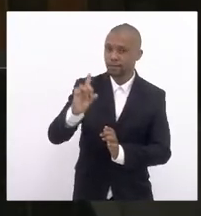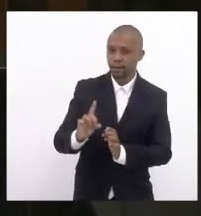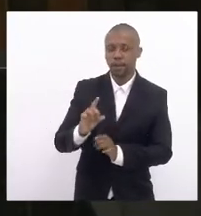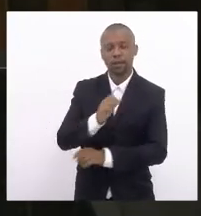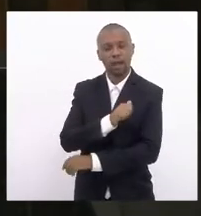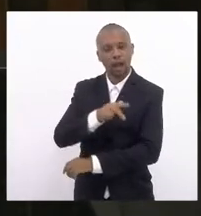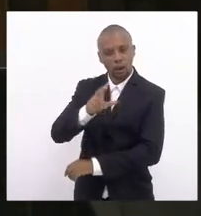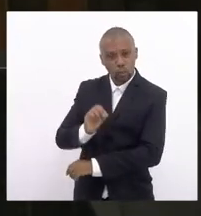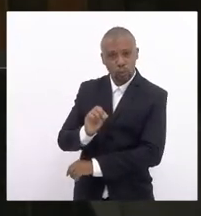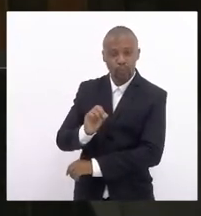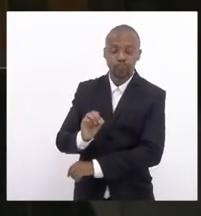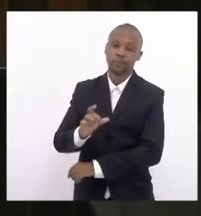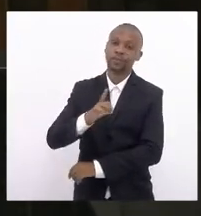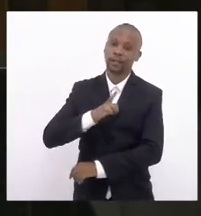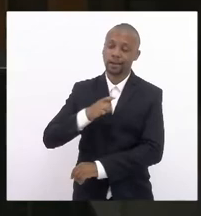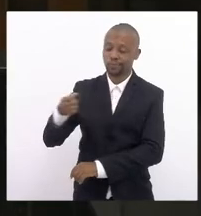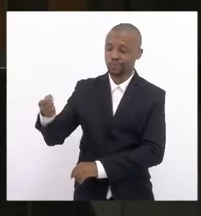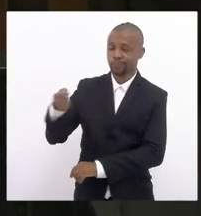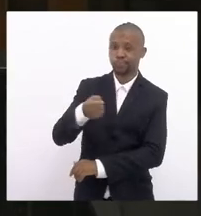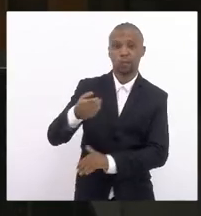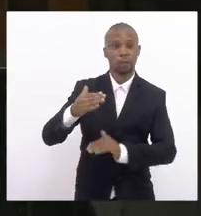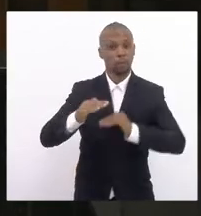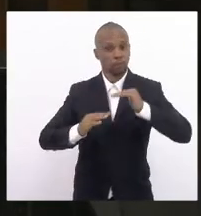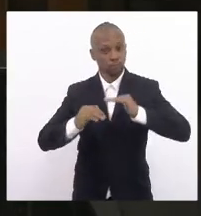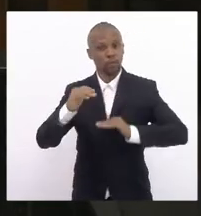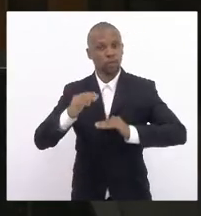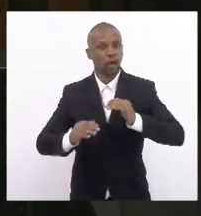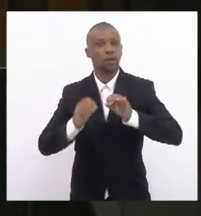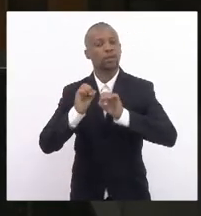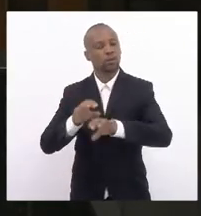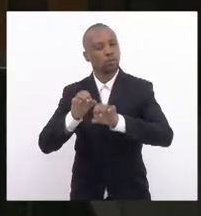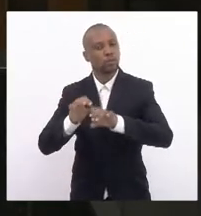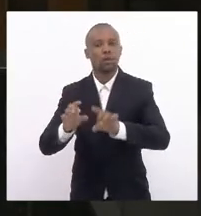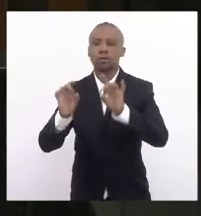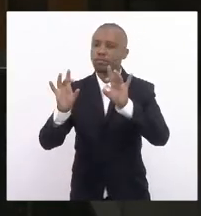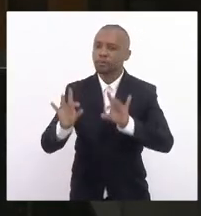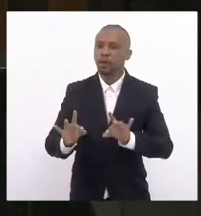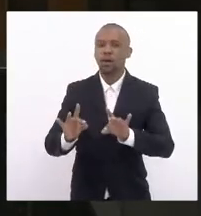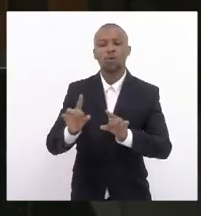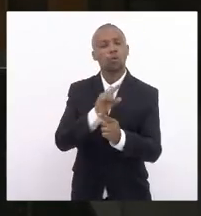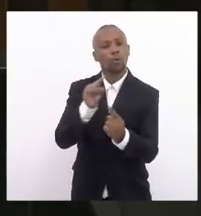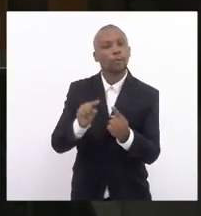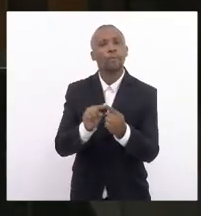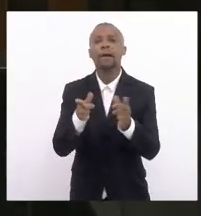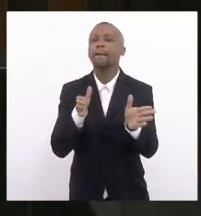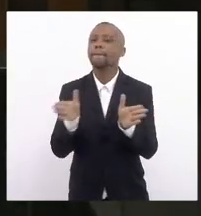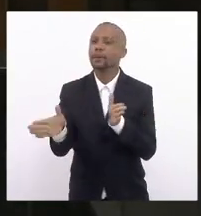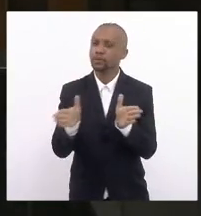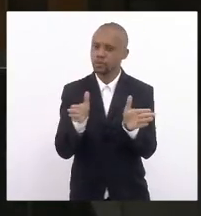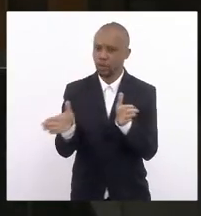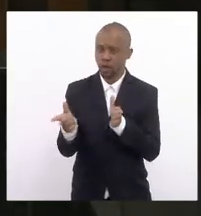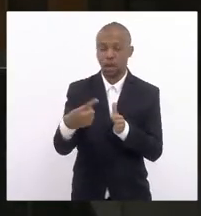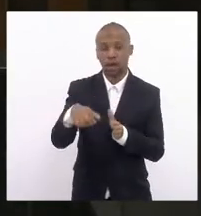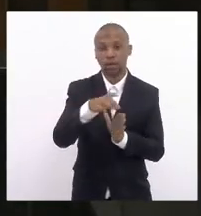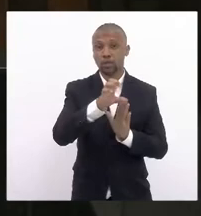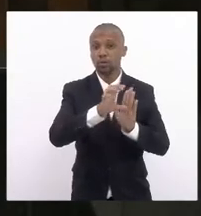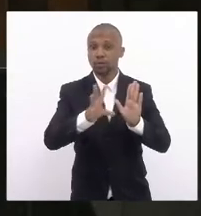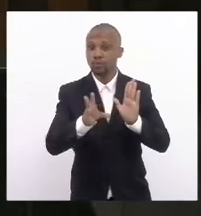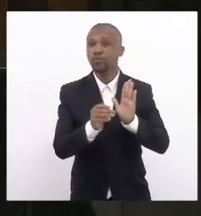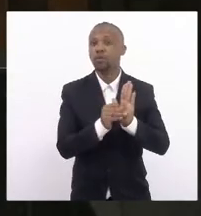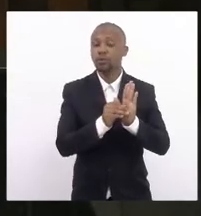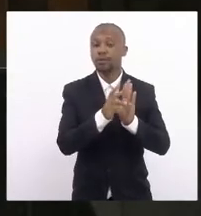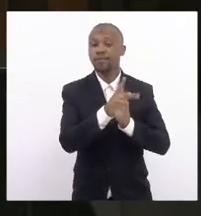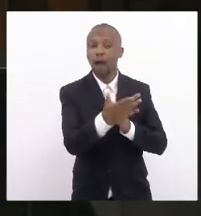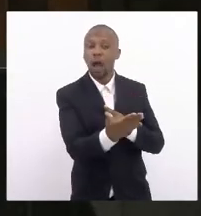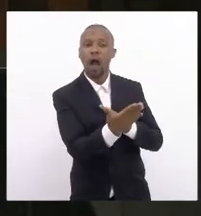tenham profissionais de educação especializados para fazer essa mediação. Acho que as suas emendas vão contribuir muito para